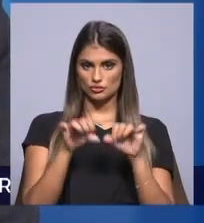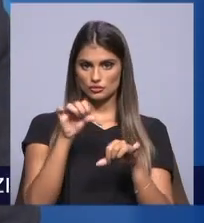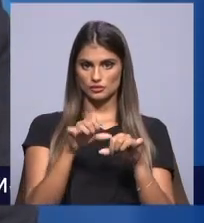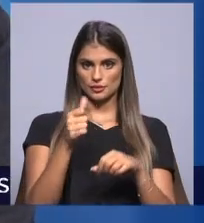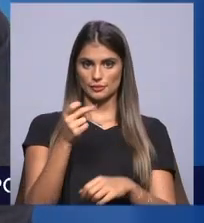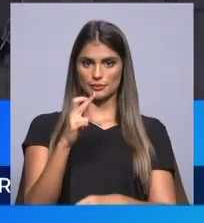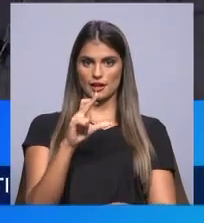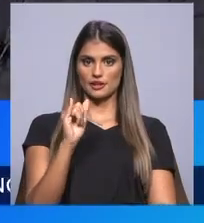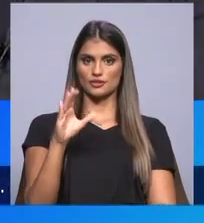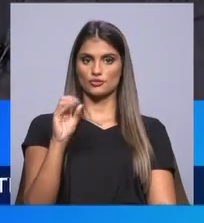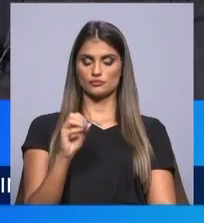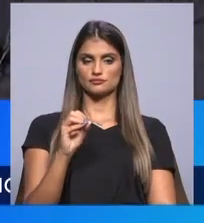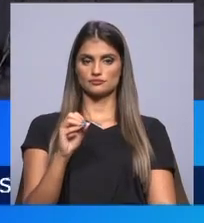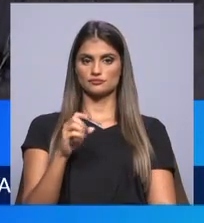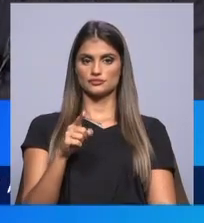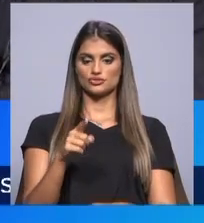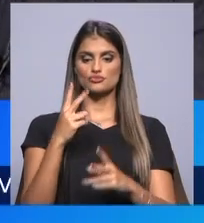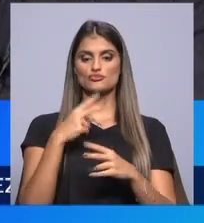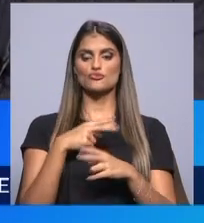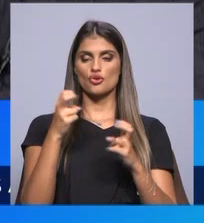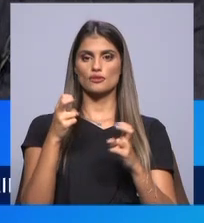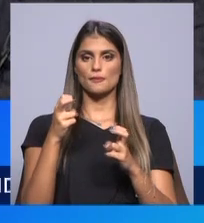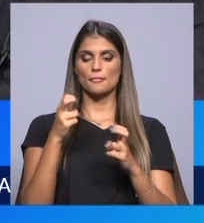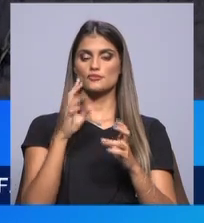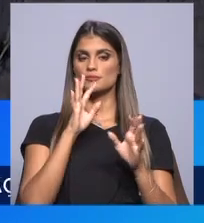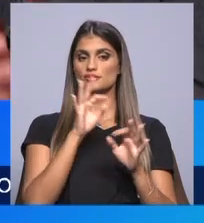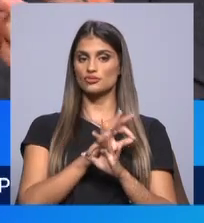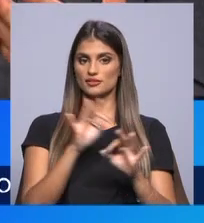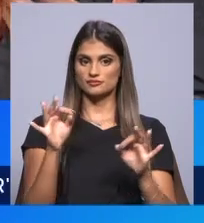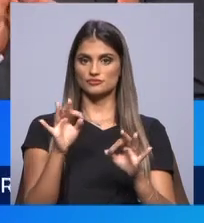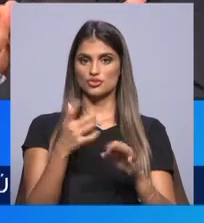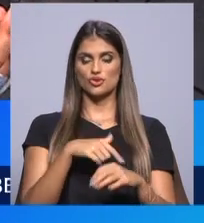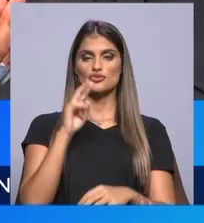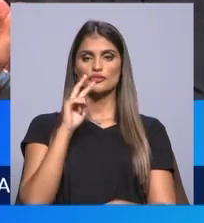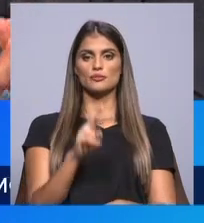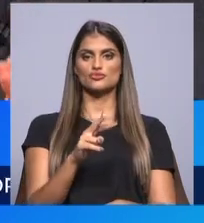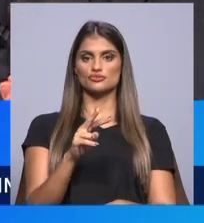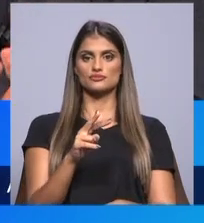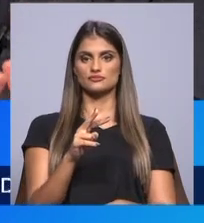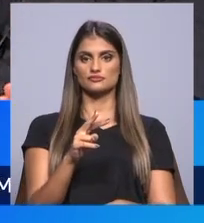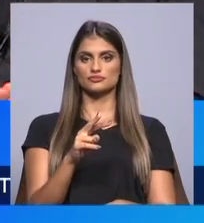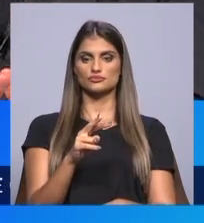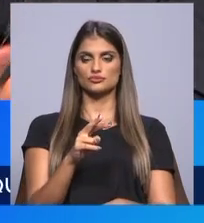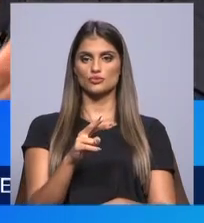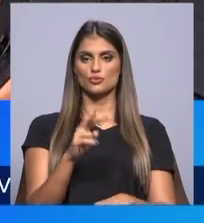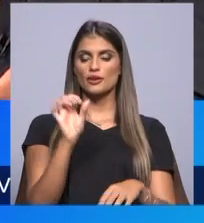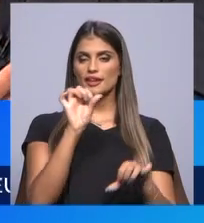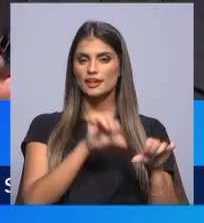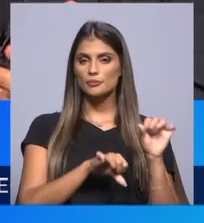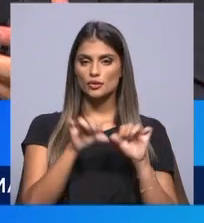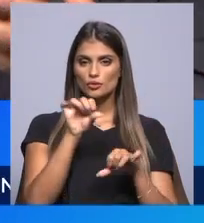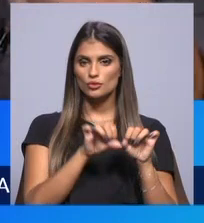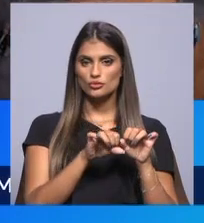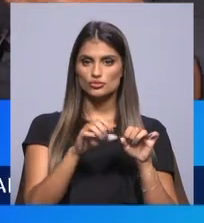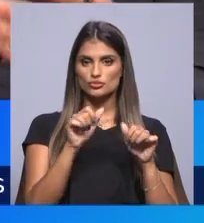bário. Ora, isto é uma descoberta absolutamente extraordinária. Quando nós olhamos para a constituição química dos planetas do Sistema Solar,